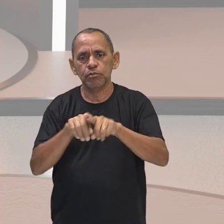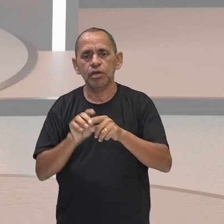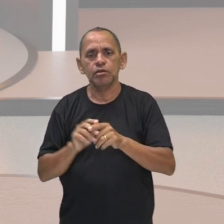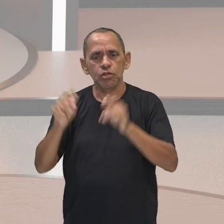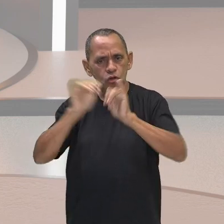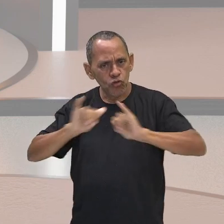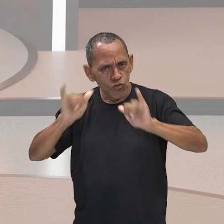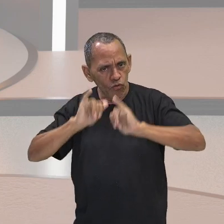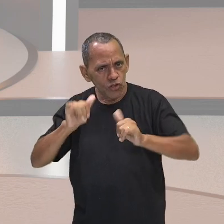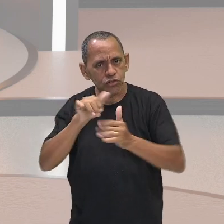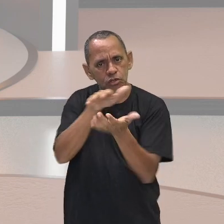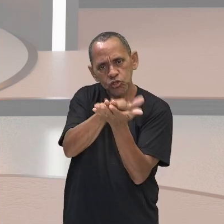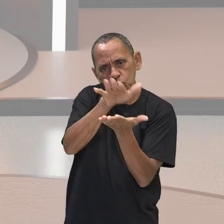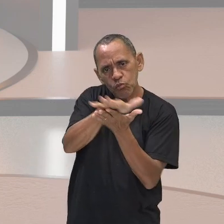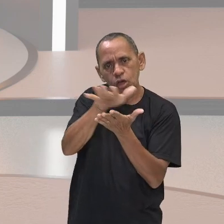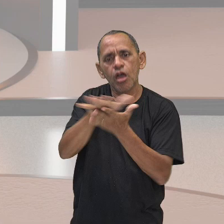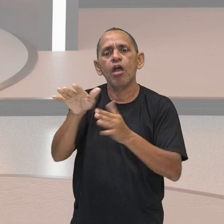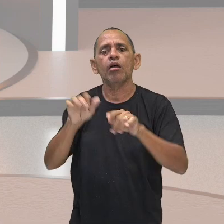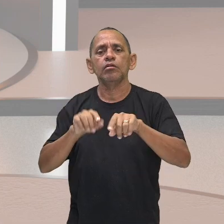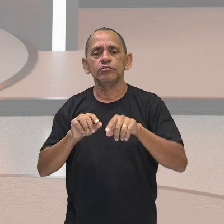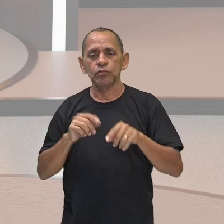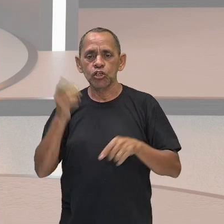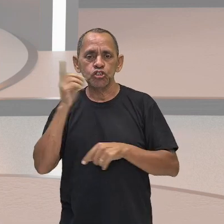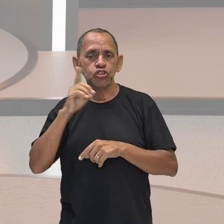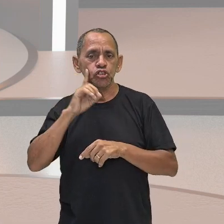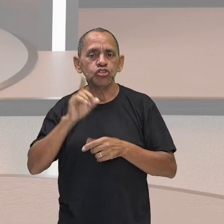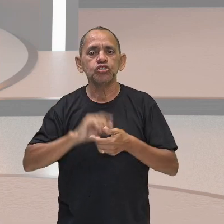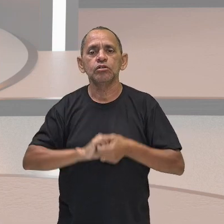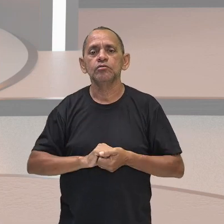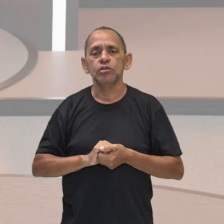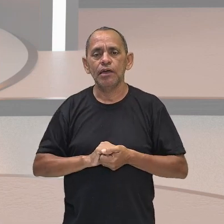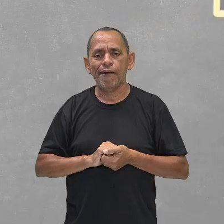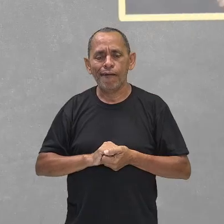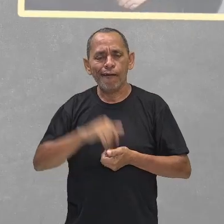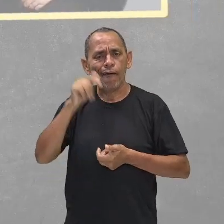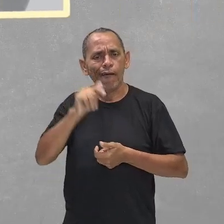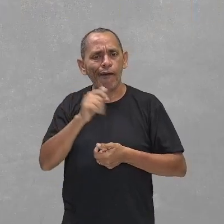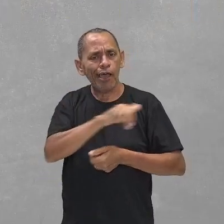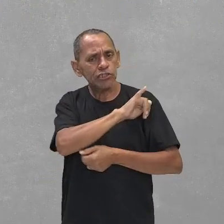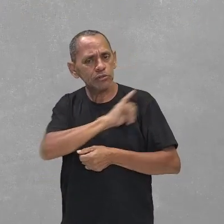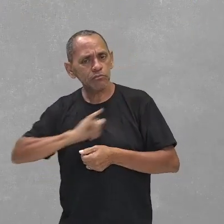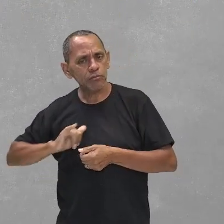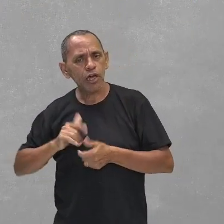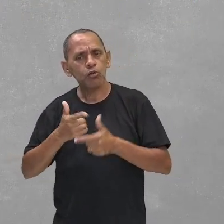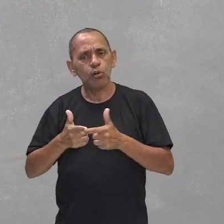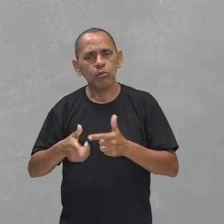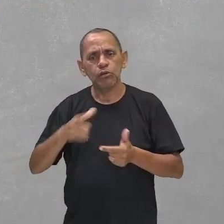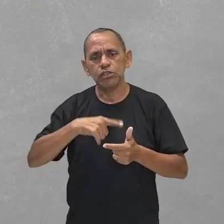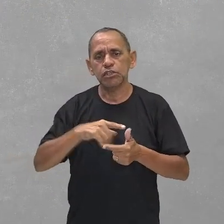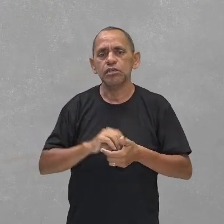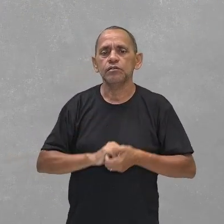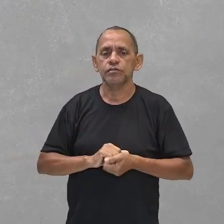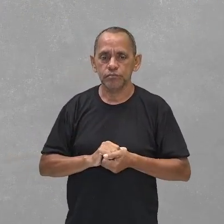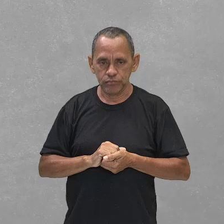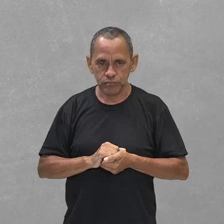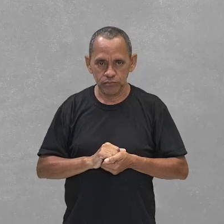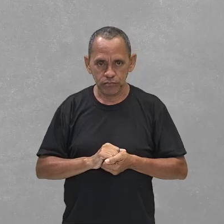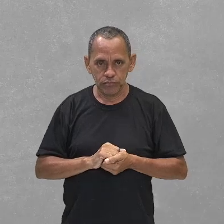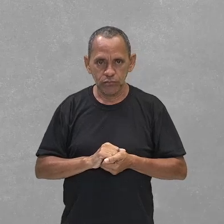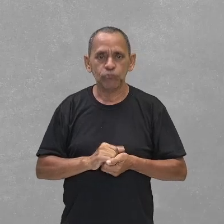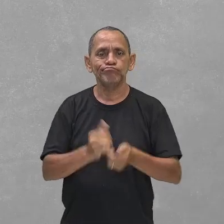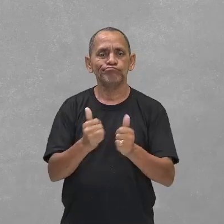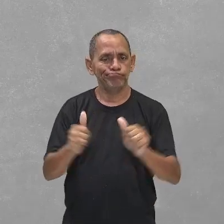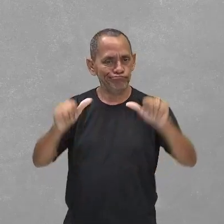seja, este império, ele está insustentável. Acompanhe comigo, então, um VTzinho para a gente, então, observar, né, esta queda